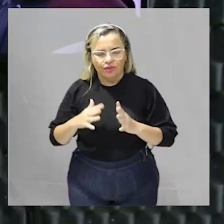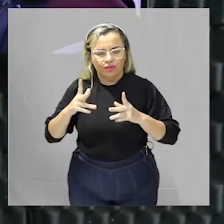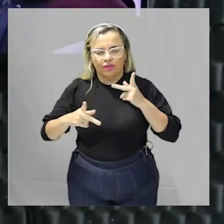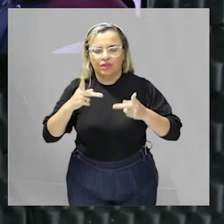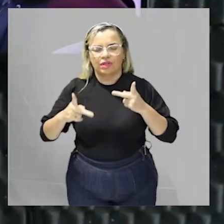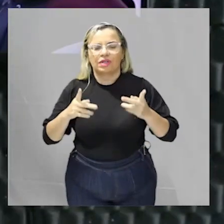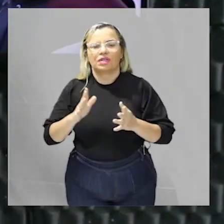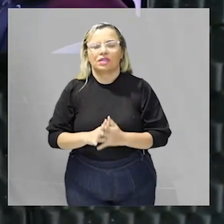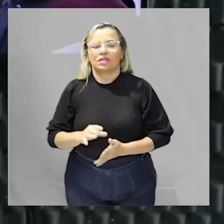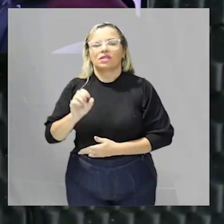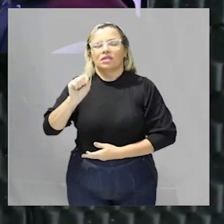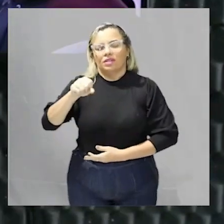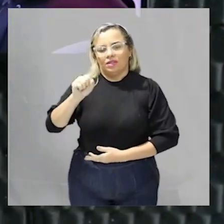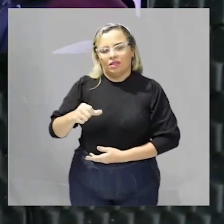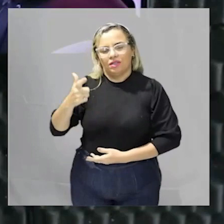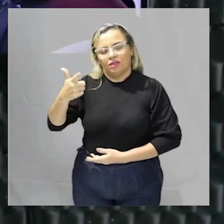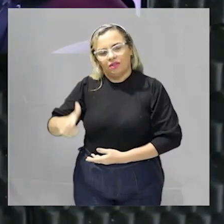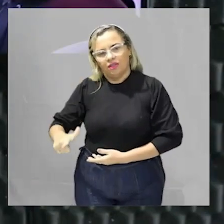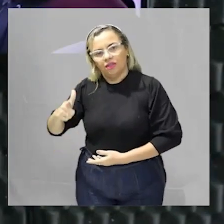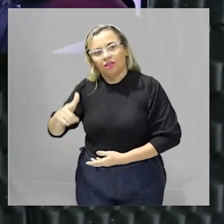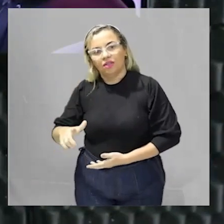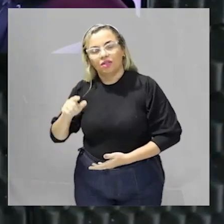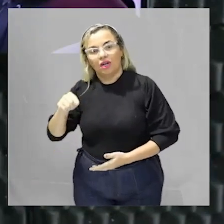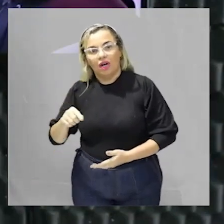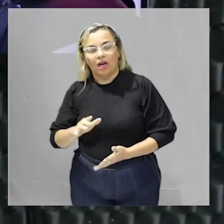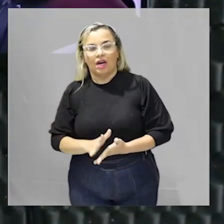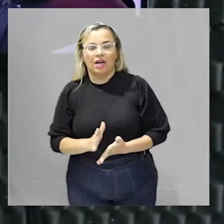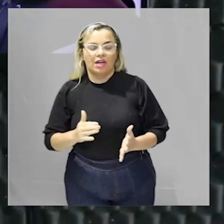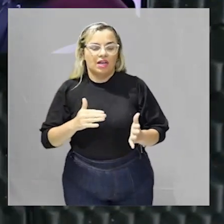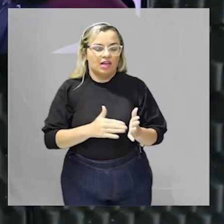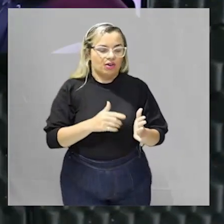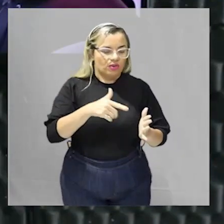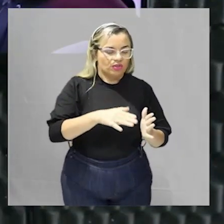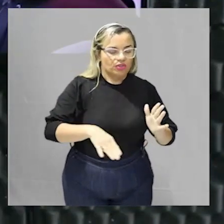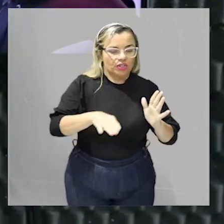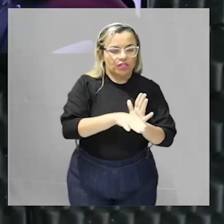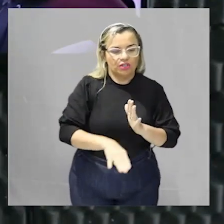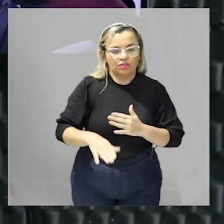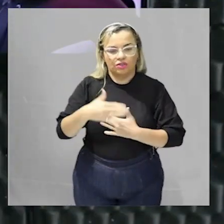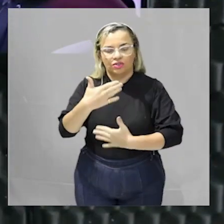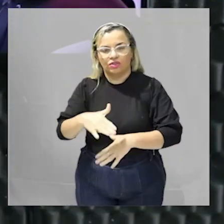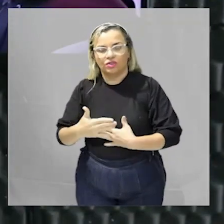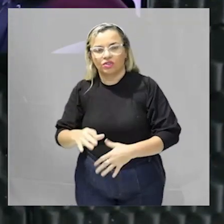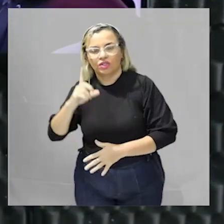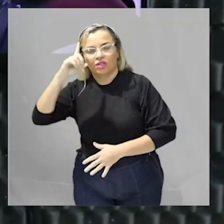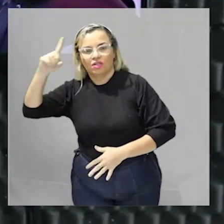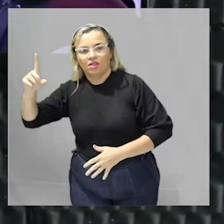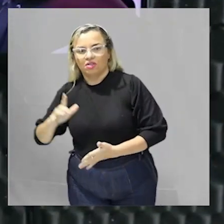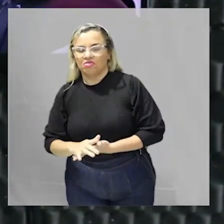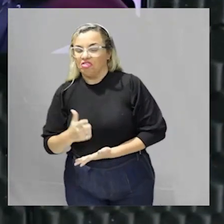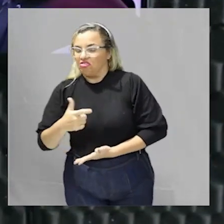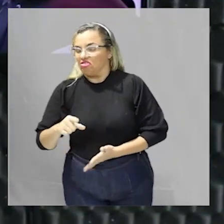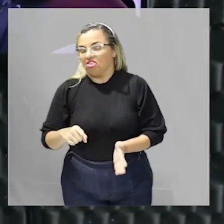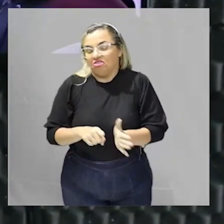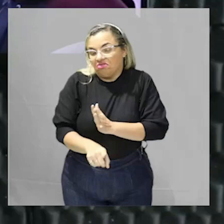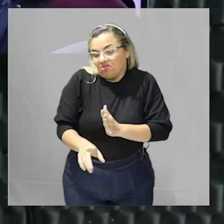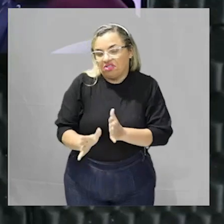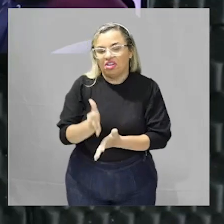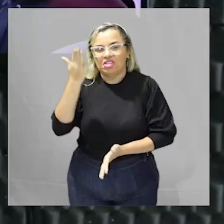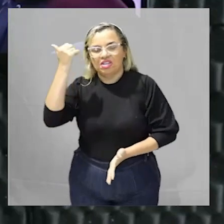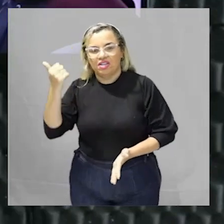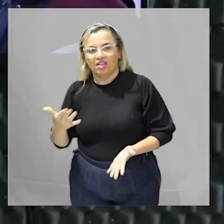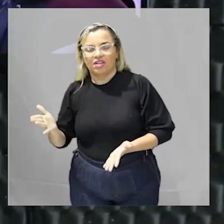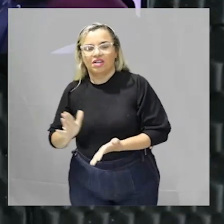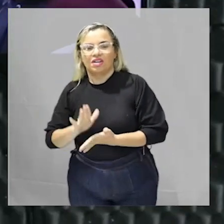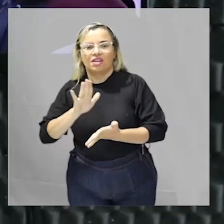tecla que até vocês nem têm mais dúvida quando chegar no dia da prova. Então, interpretação textual, compreensão